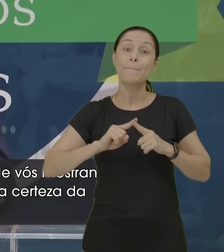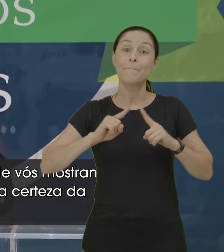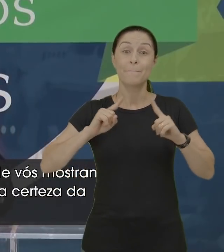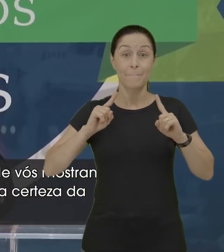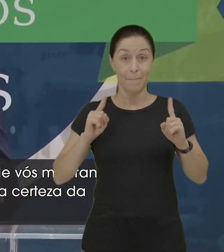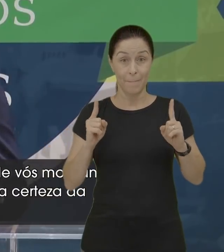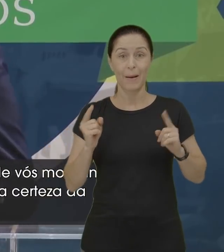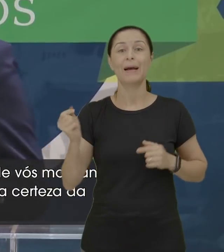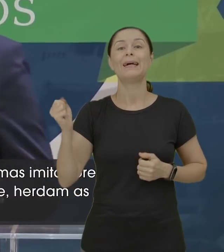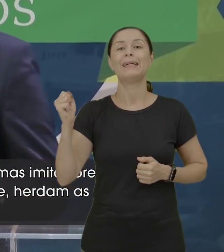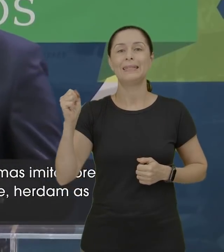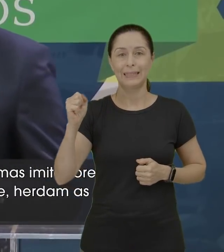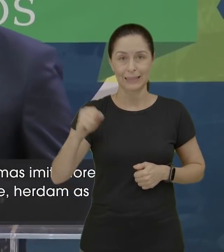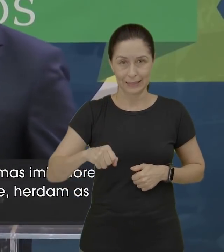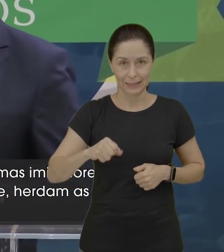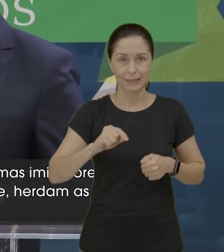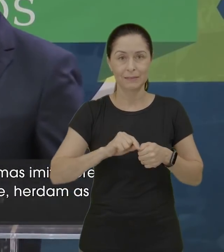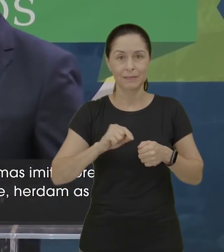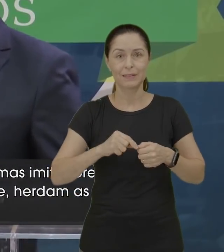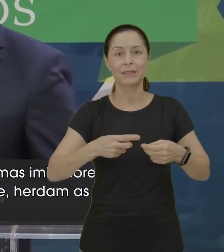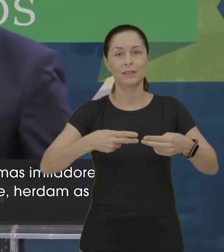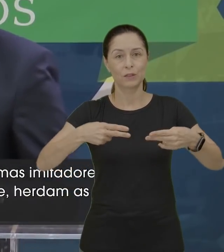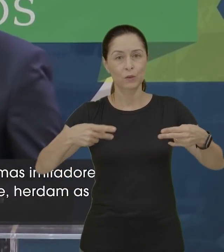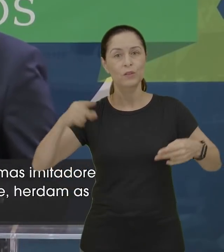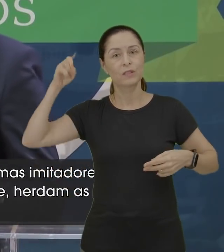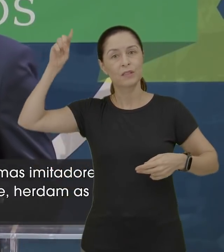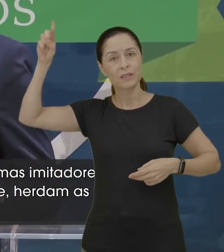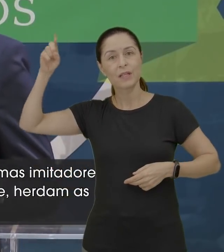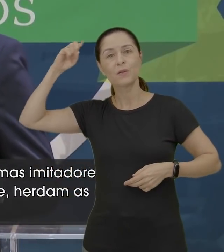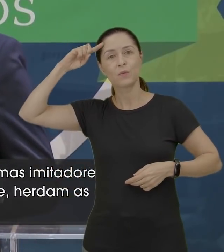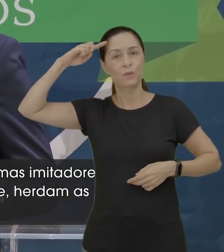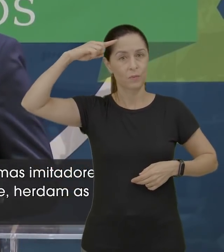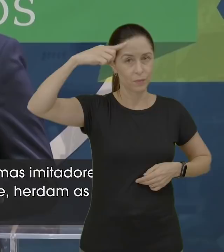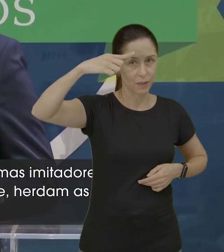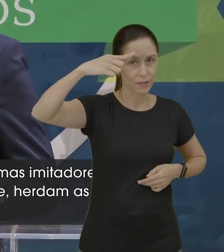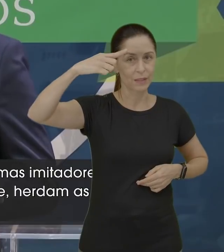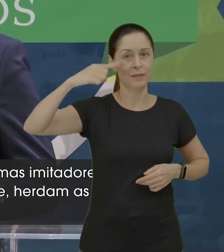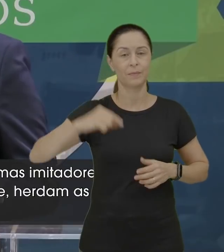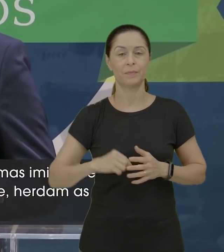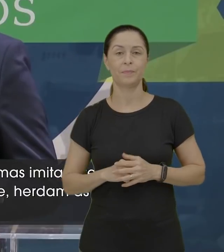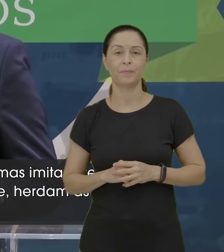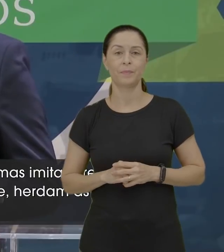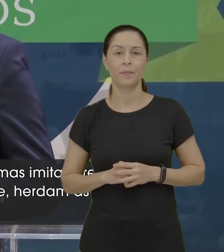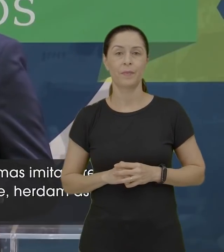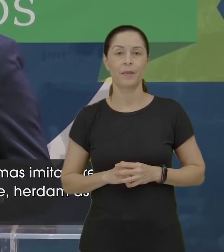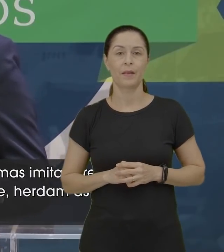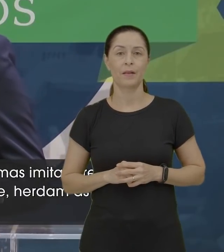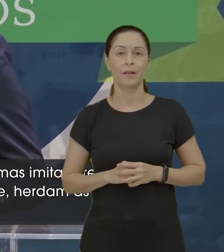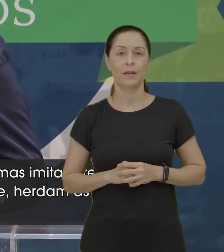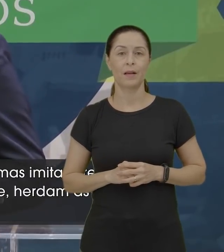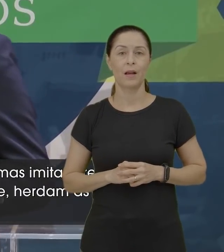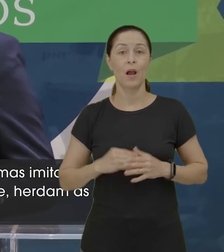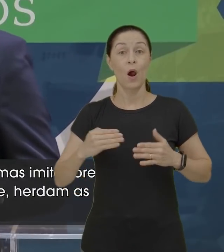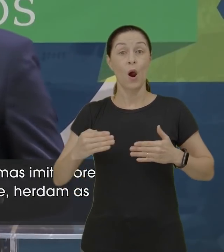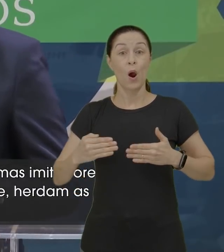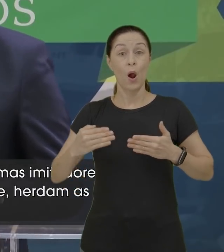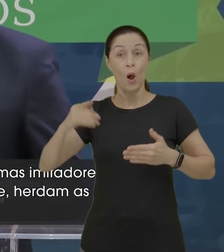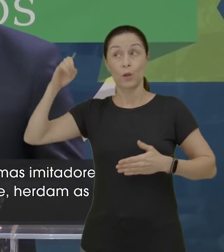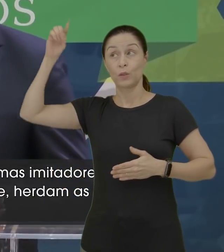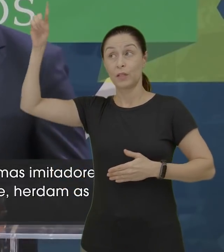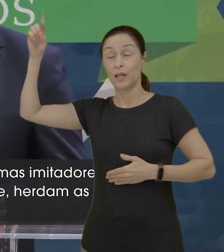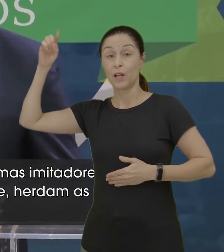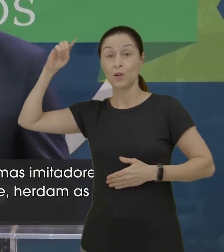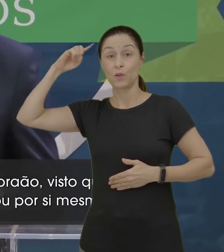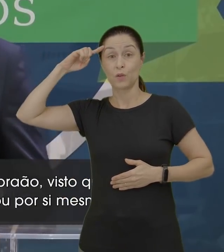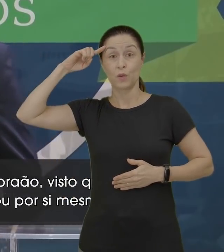mas imitadores daqueles que pela fé e pela longanimidade herdam as promessas. Pois quando Deus